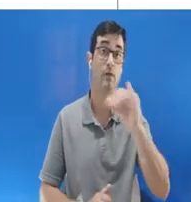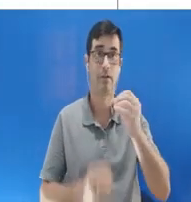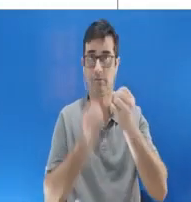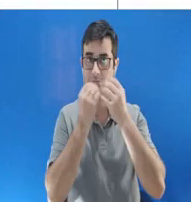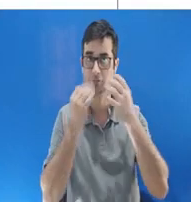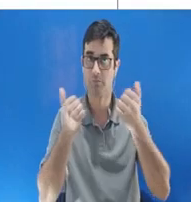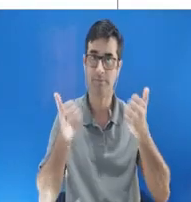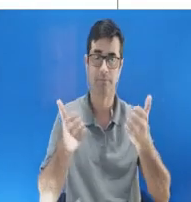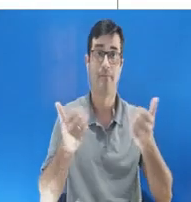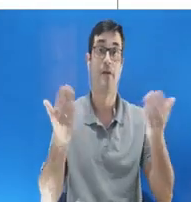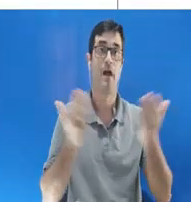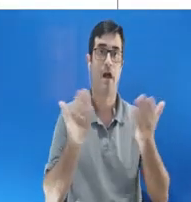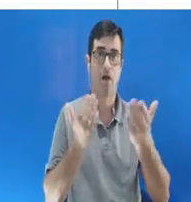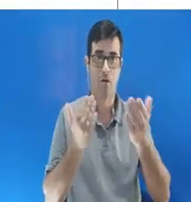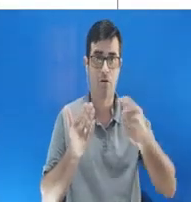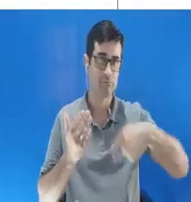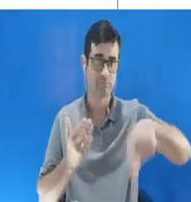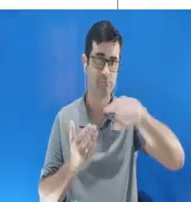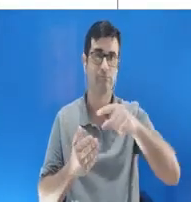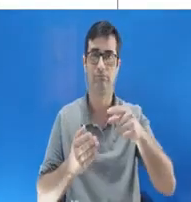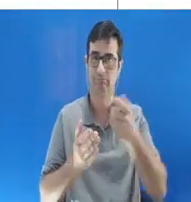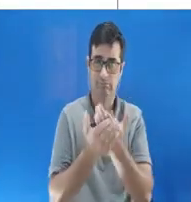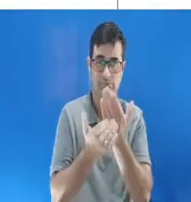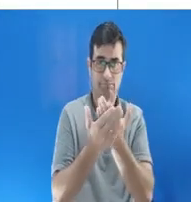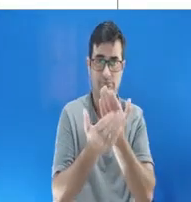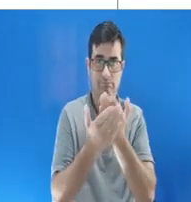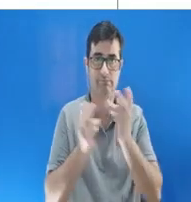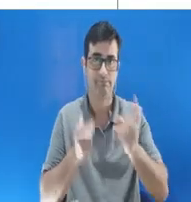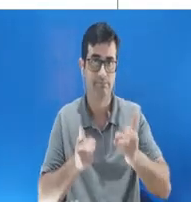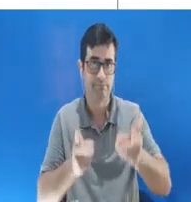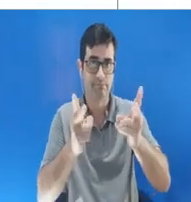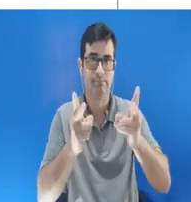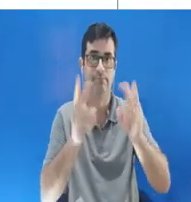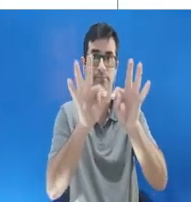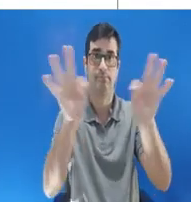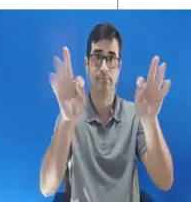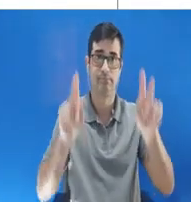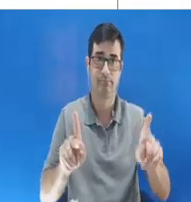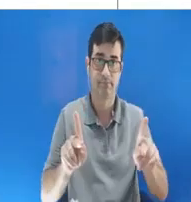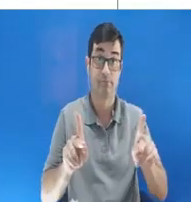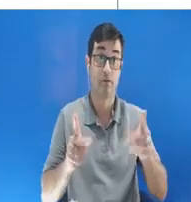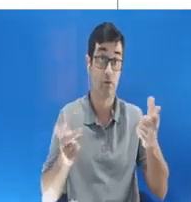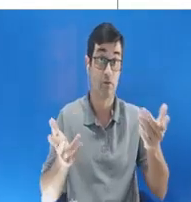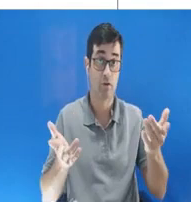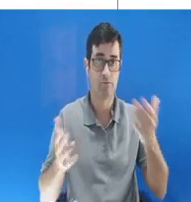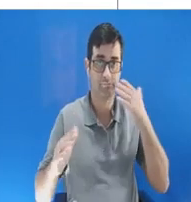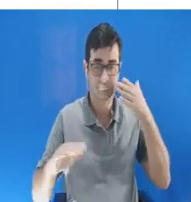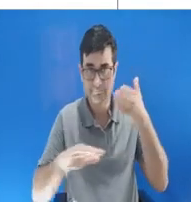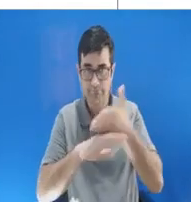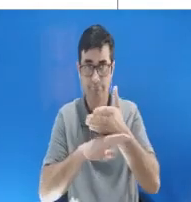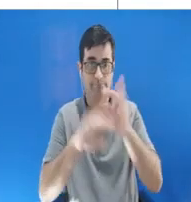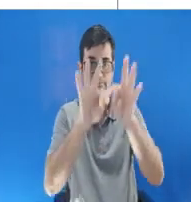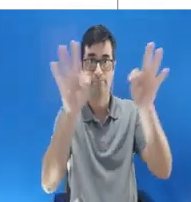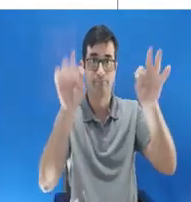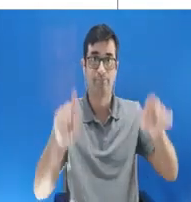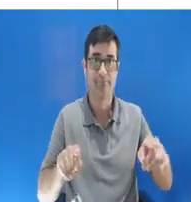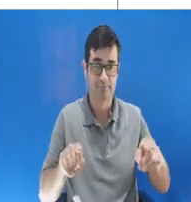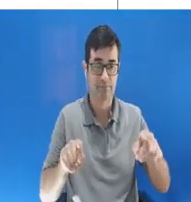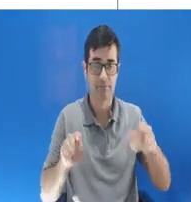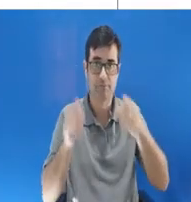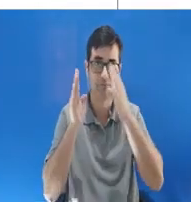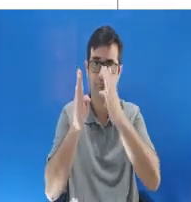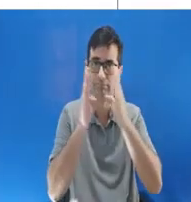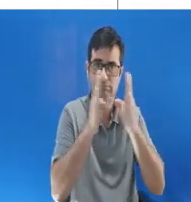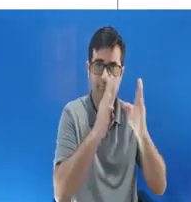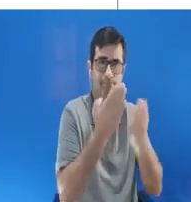Olá pessoal, tudo bem? Então vamos dar sequência ao nosso estudo sobre a tabela periódica e agora vamos entrar nas propriedades periódicas